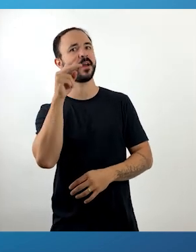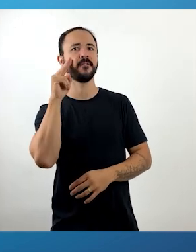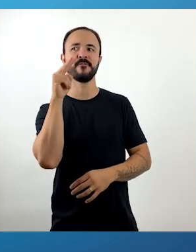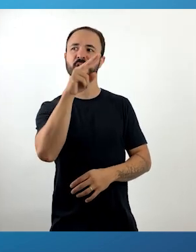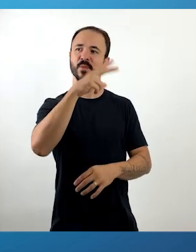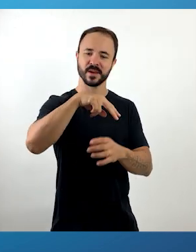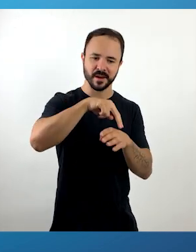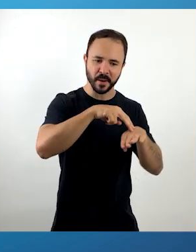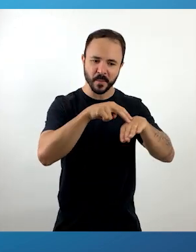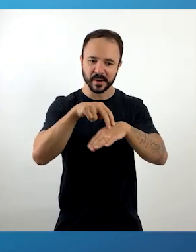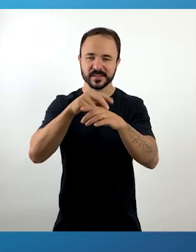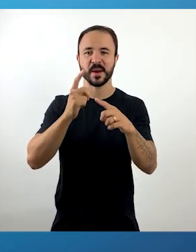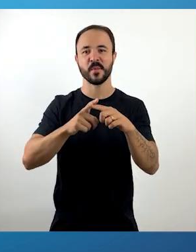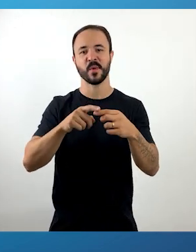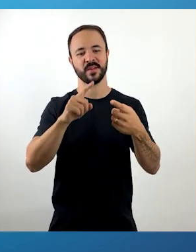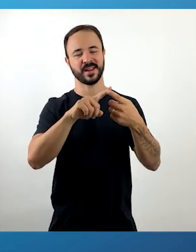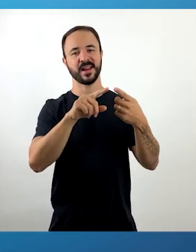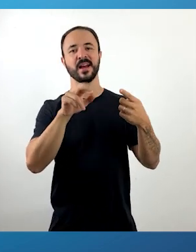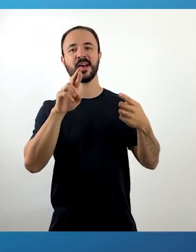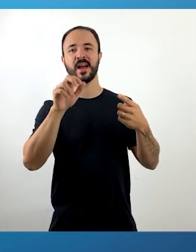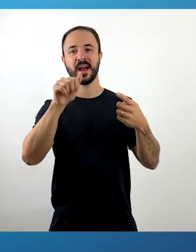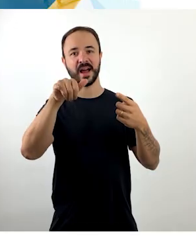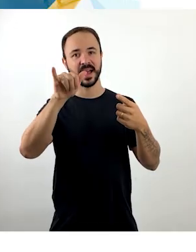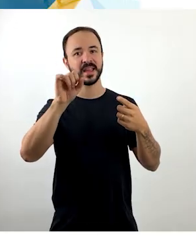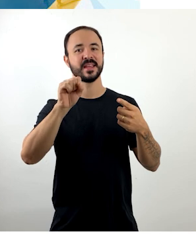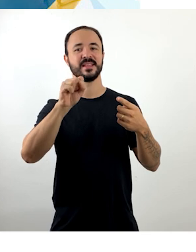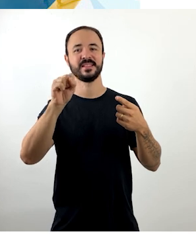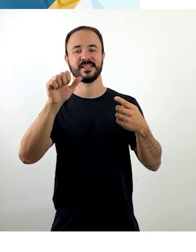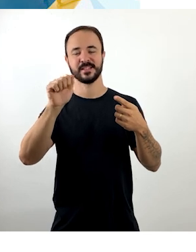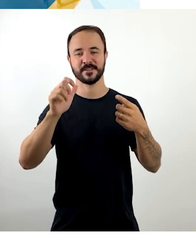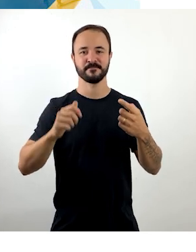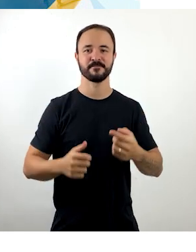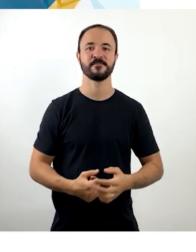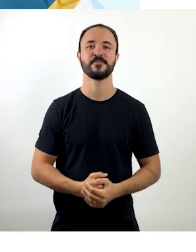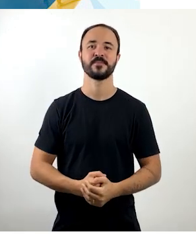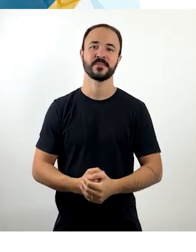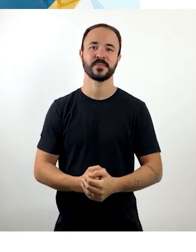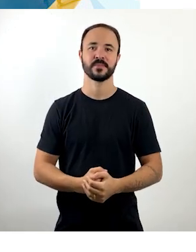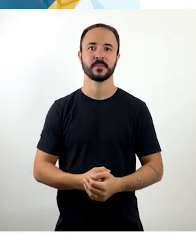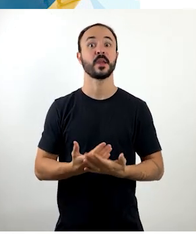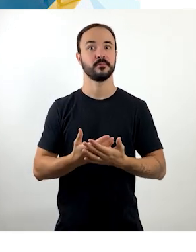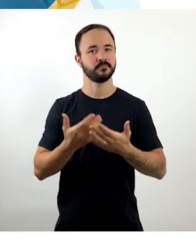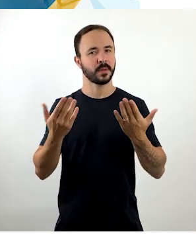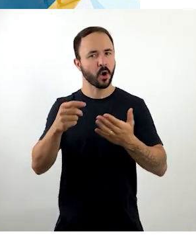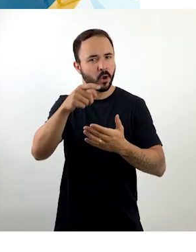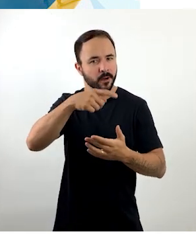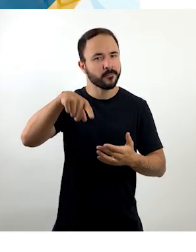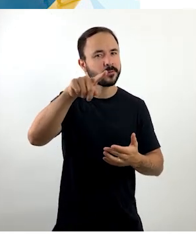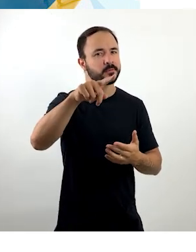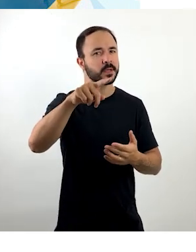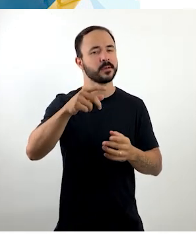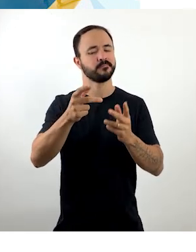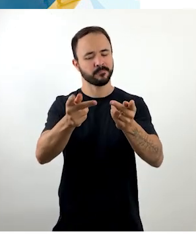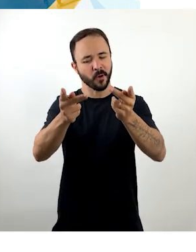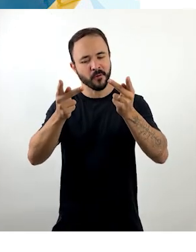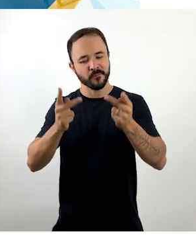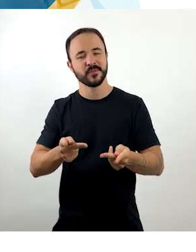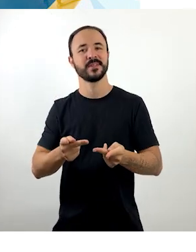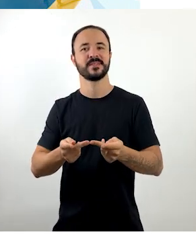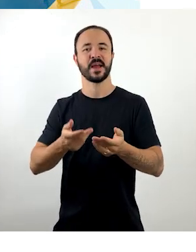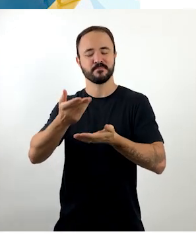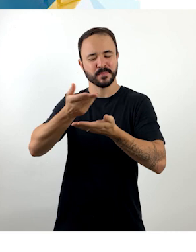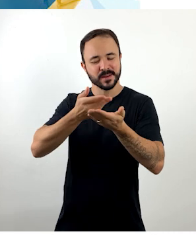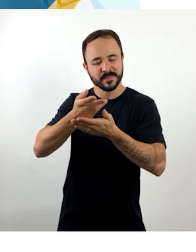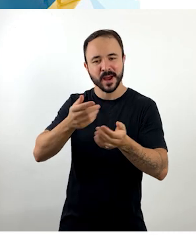obtidos a partir da nossa imperatrizense raiz S Leal Então pessoal agora é hora de ouvir você te convido a